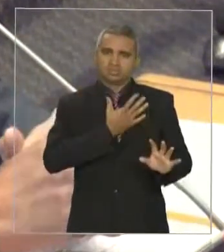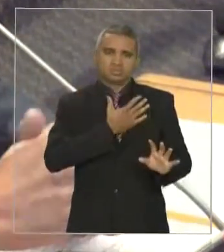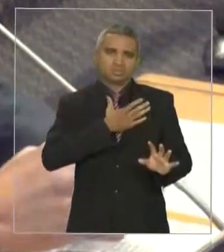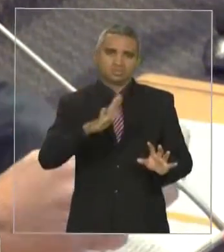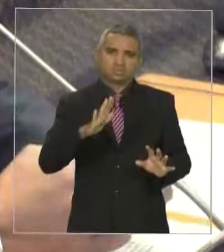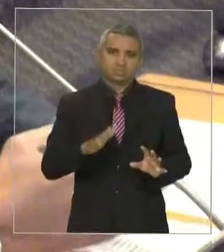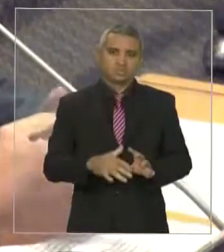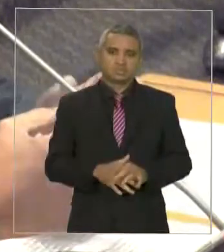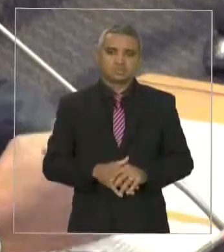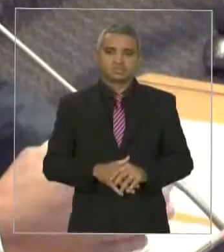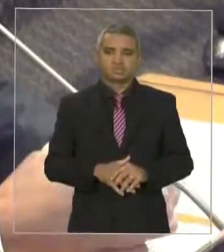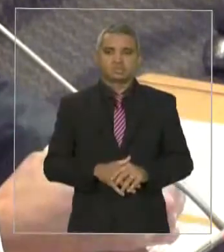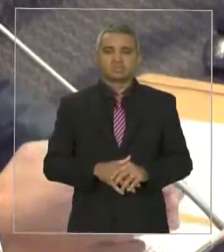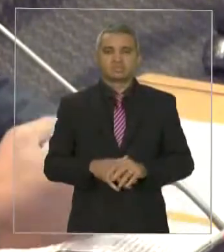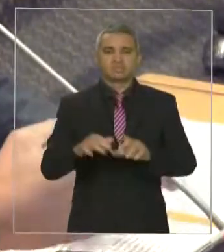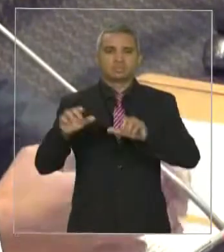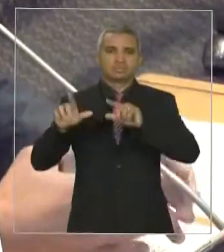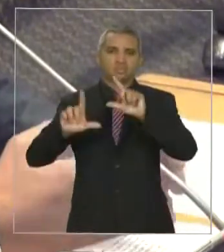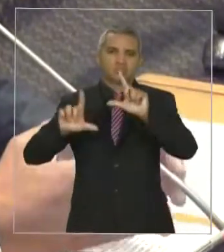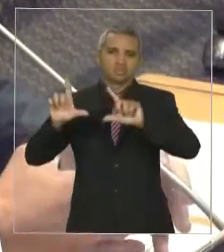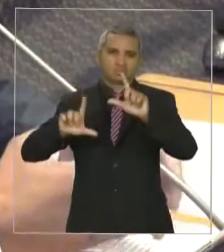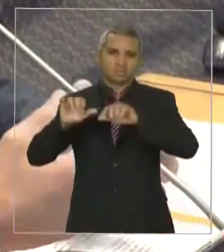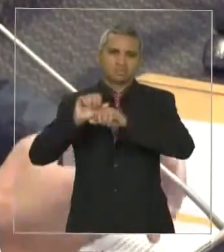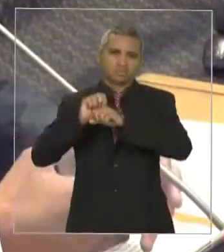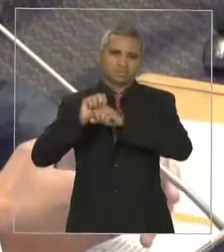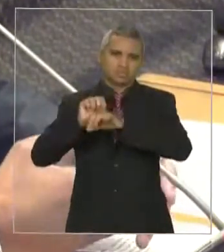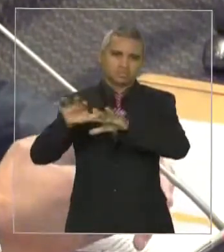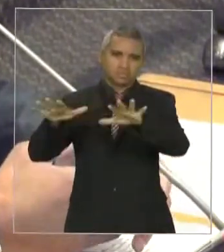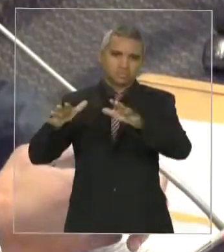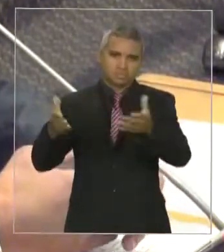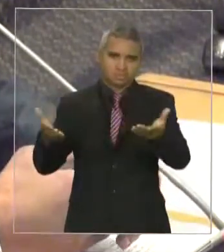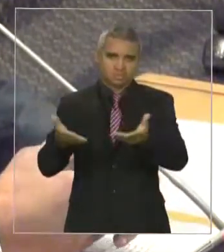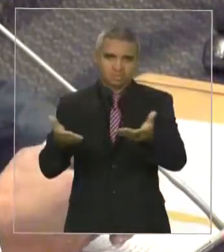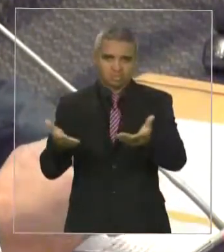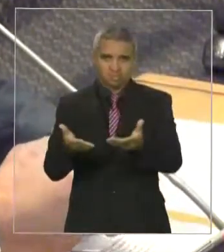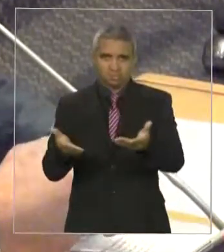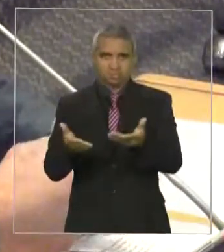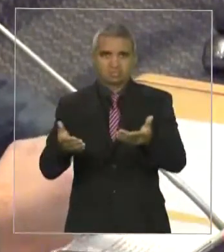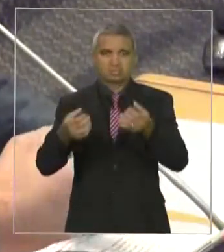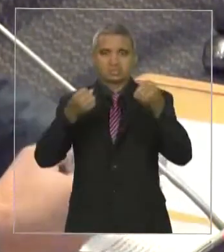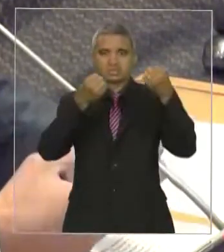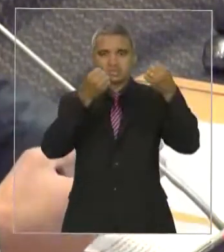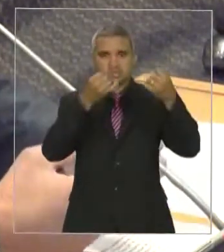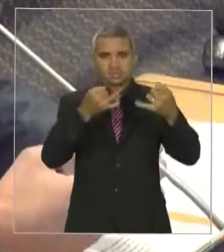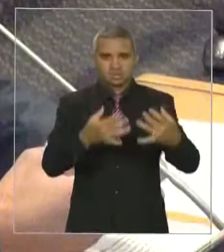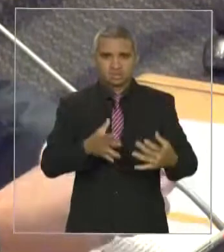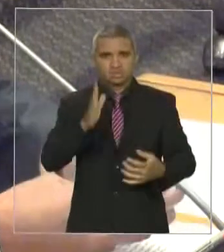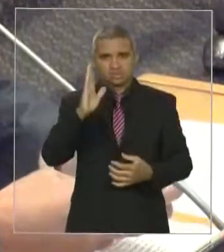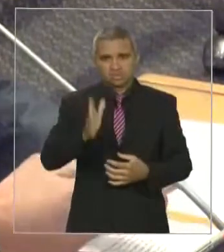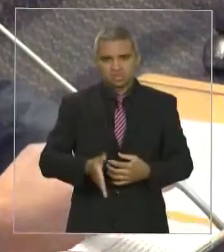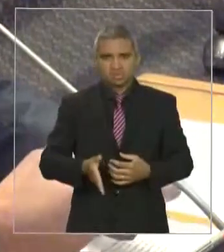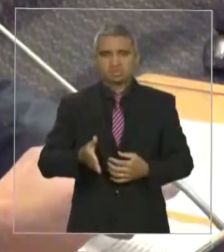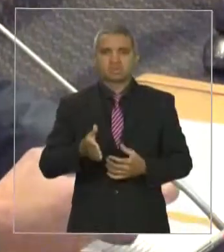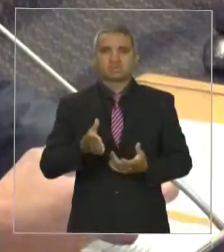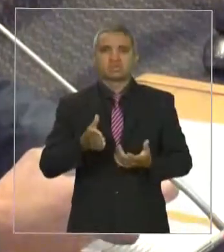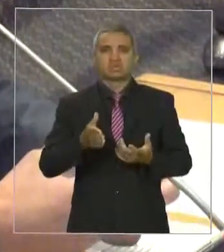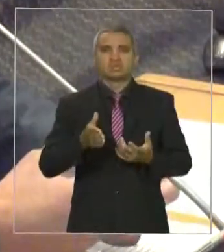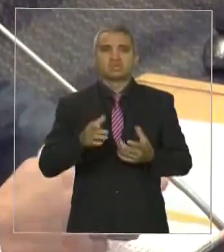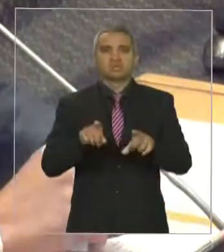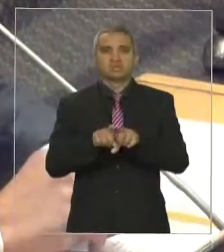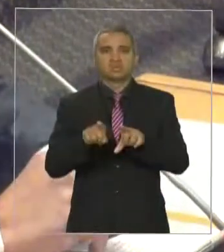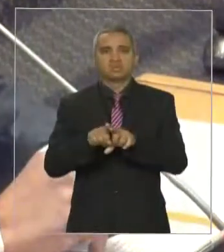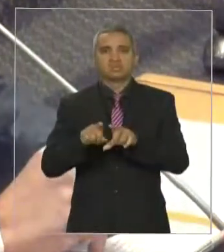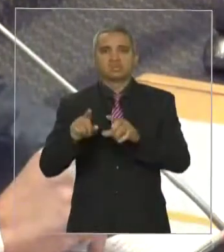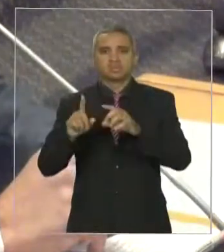a matéria chapa branca que foi veiculada hoje. Os esclarecimentos já foram dados. A questão da Clínica